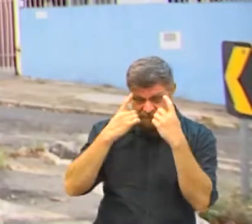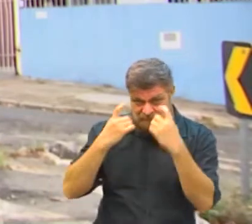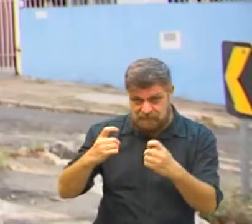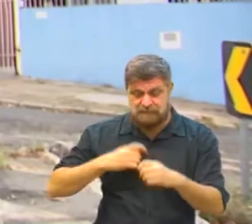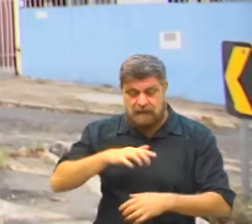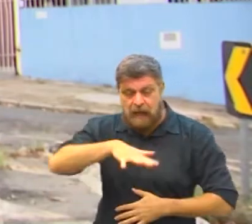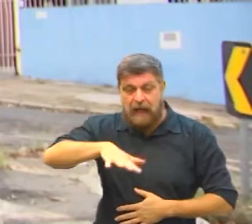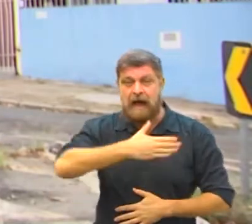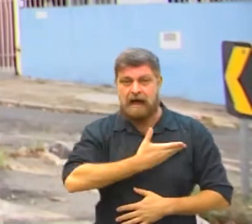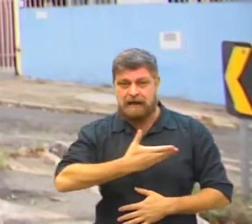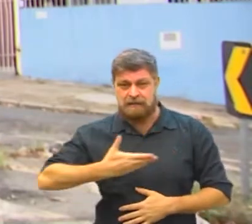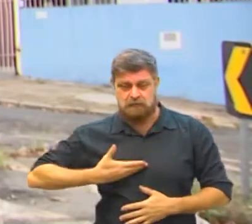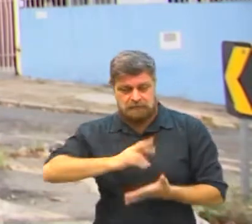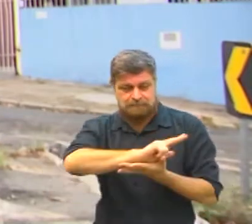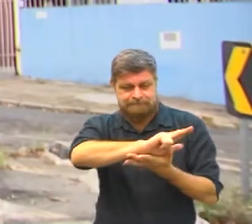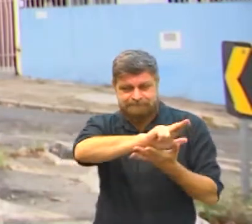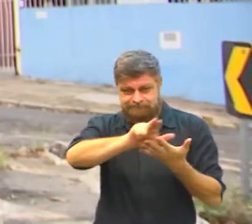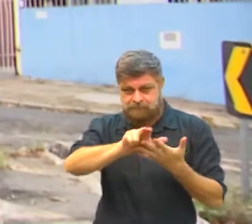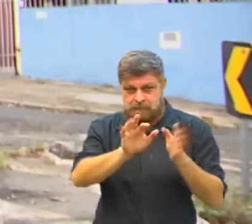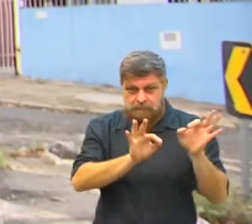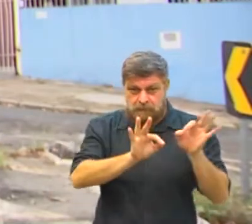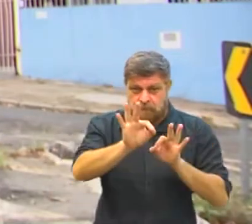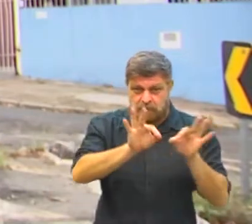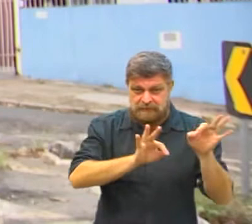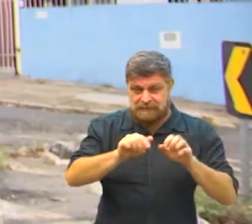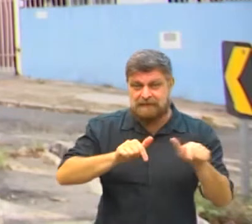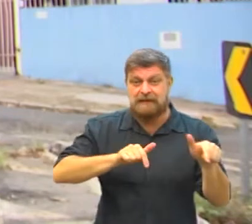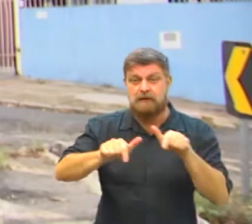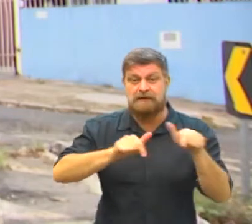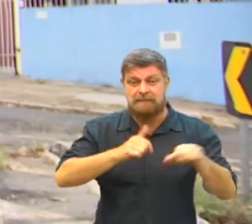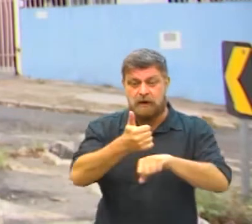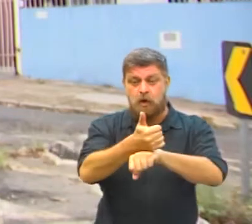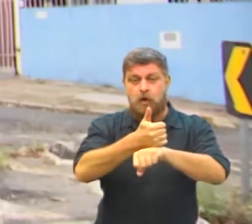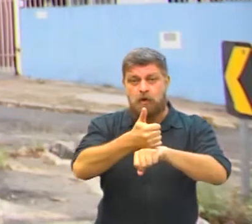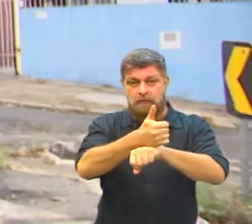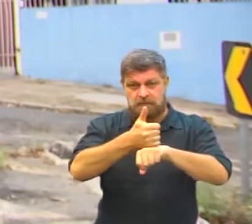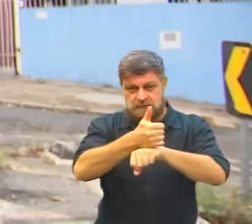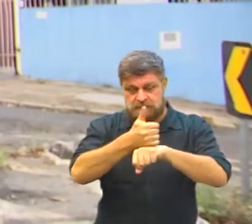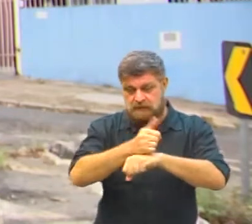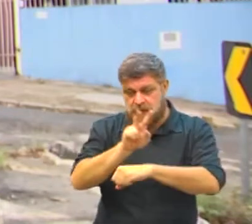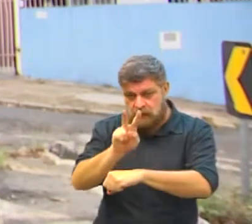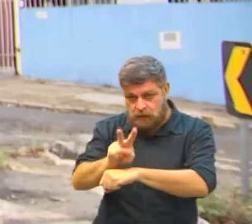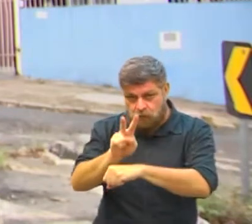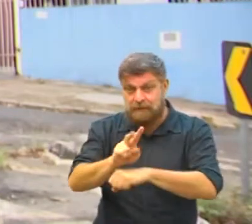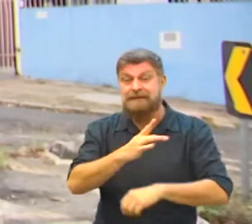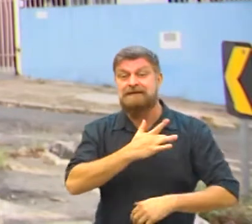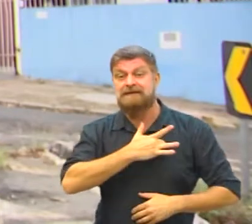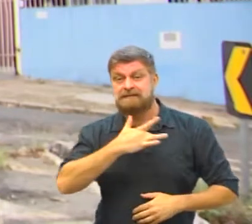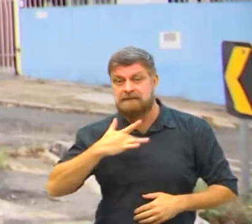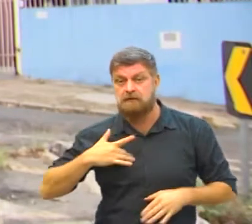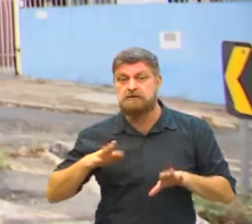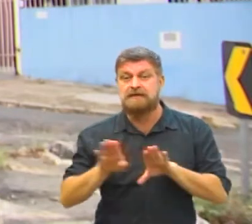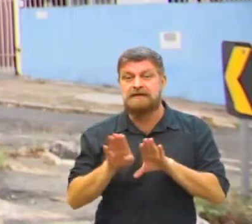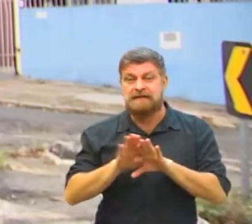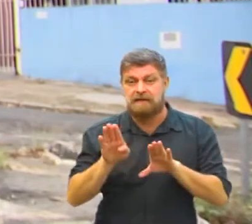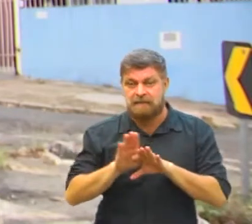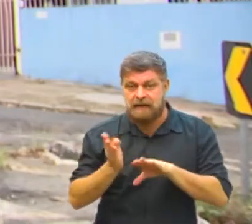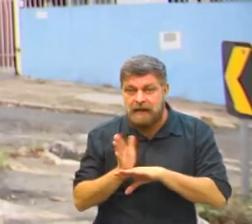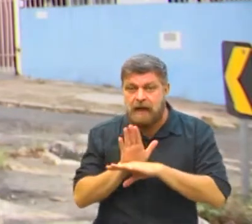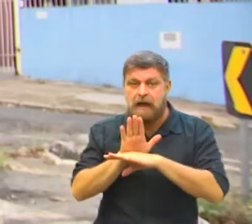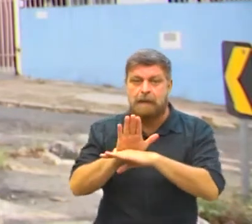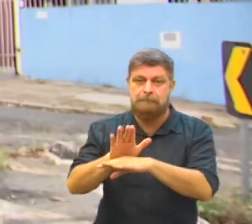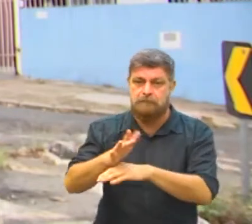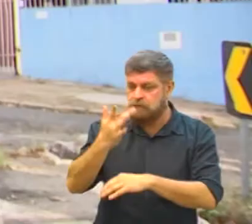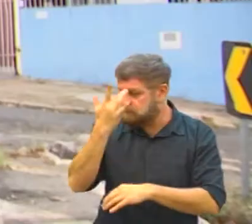de vários equipamentos públicos, o projeto tem um trabalho multidisciplinar que une cuidados com a saúde e